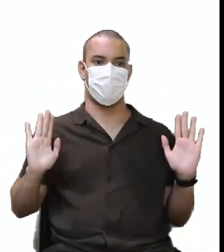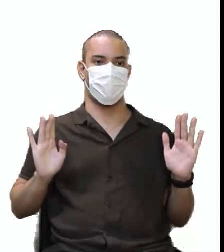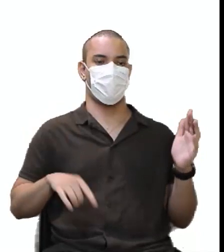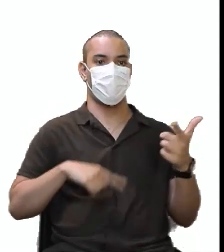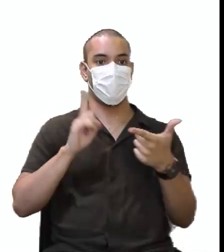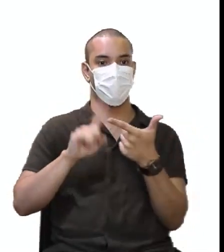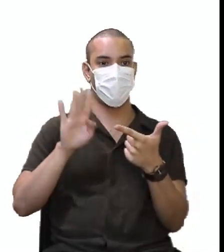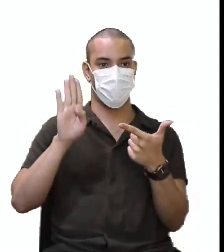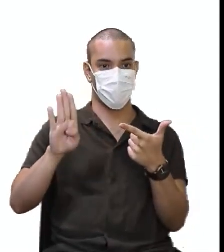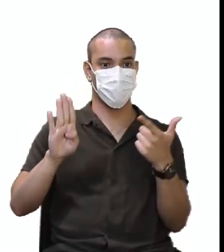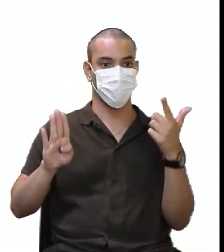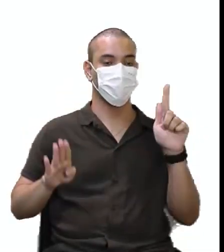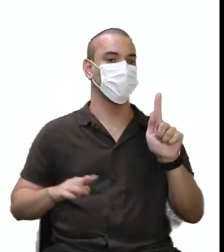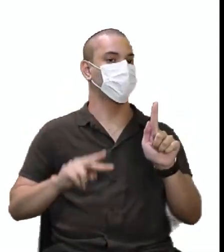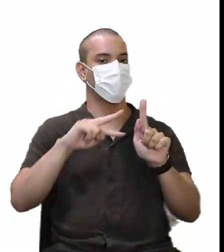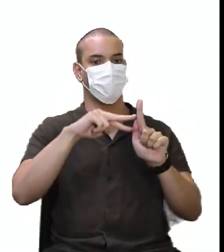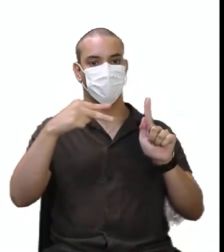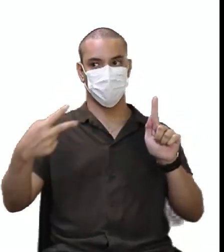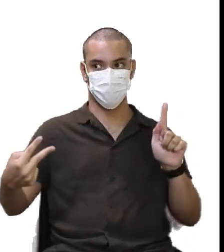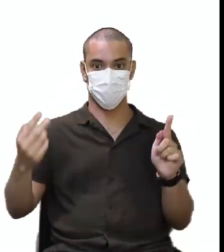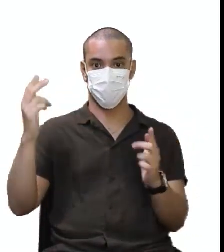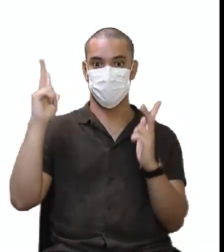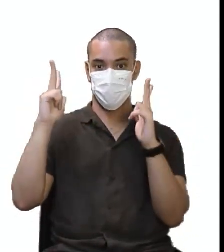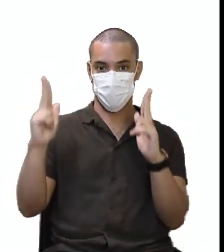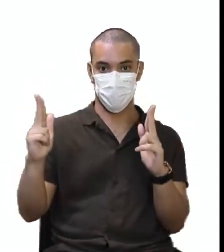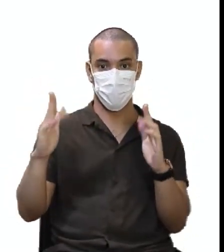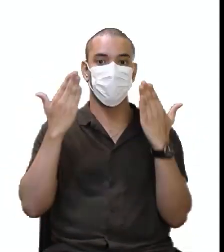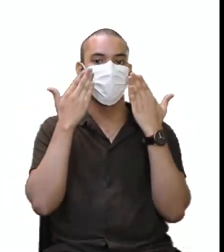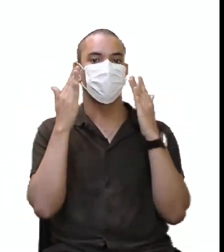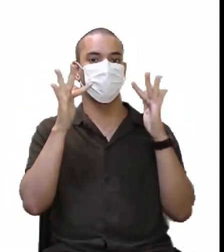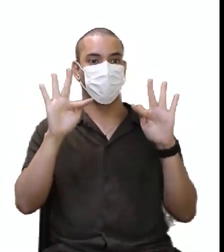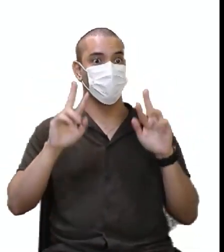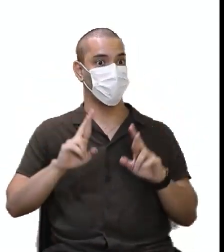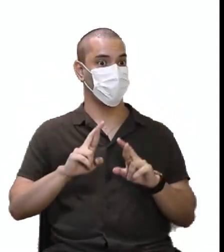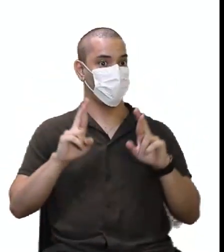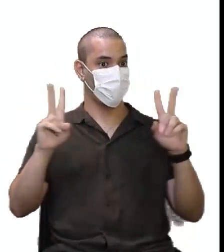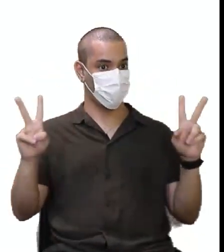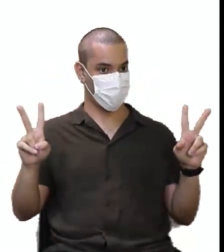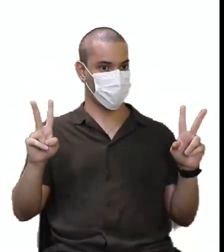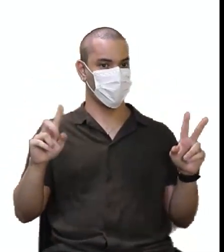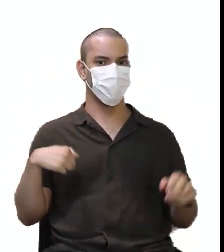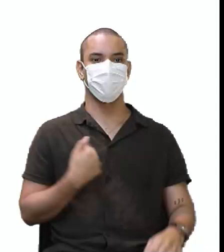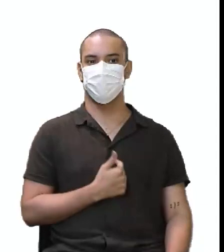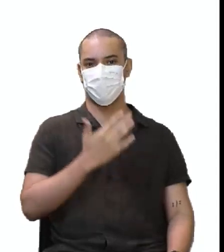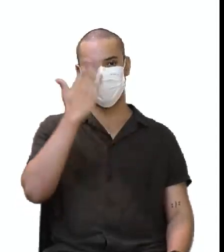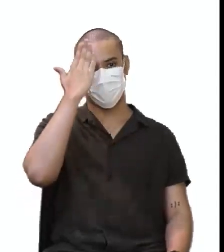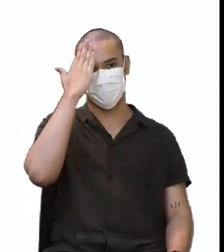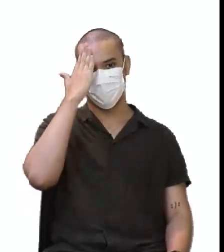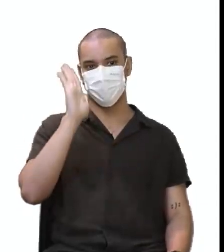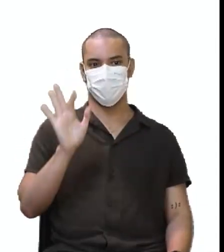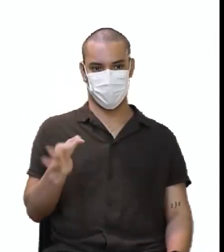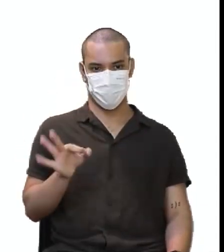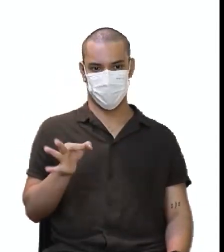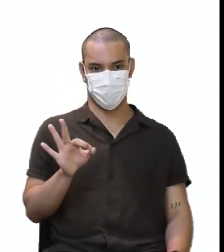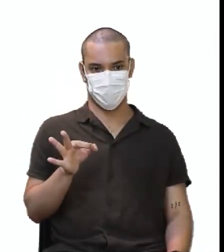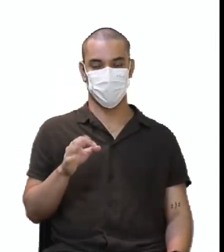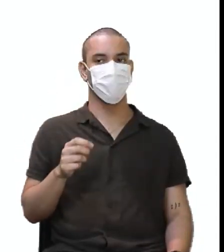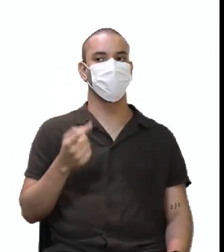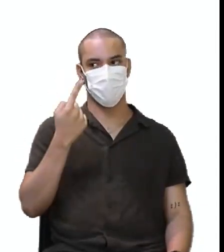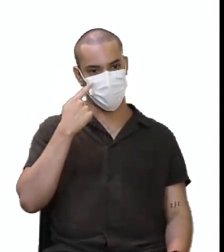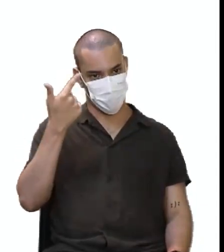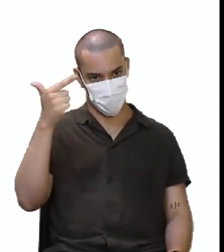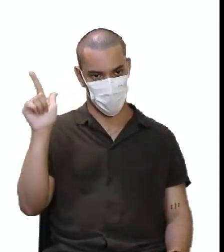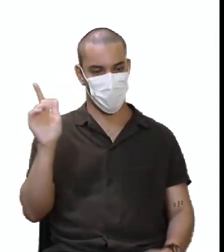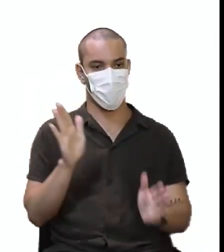B, os genótipos idênticos e os fenótipos diferentes. Aí a gente já matou pau aqui, tá? Mas vamos ver as